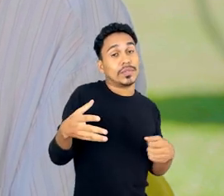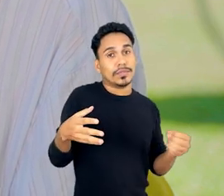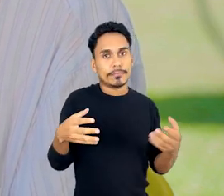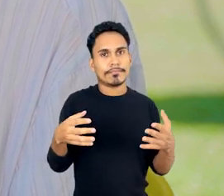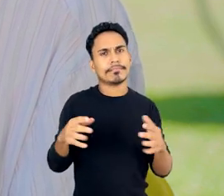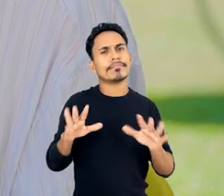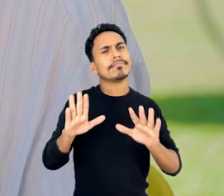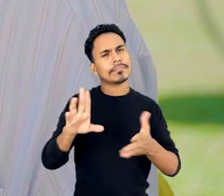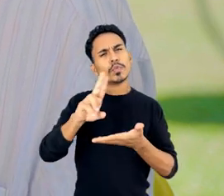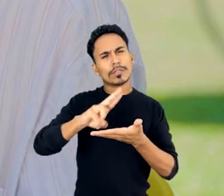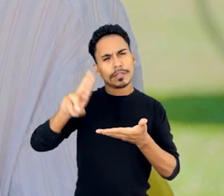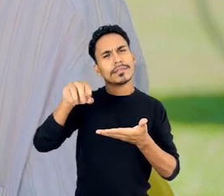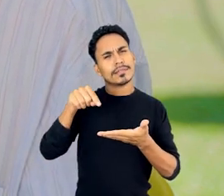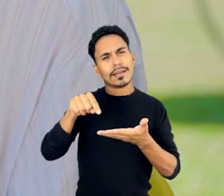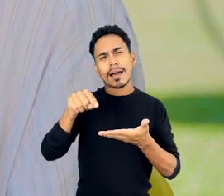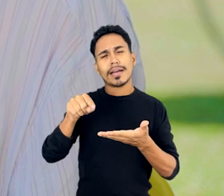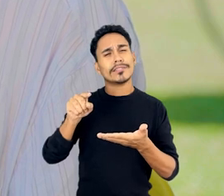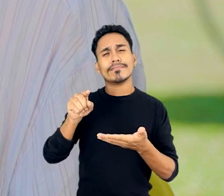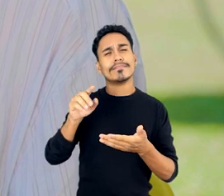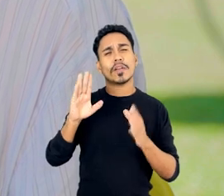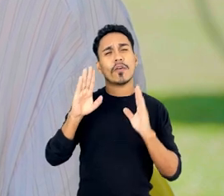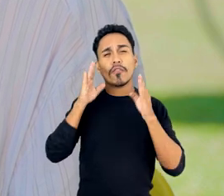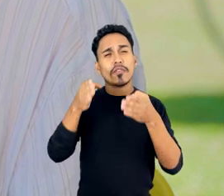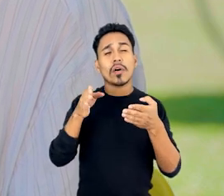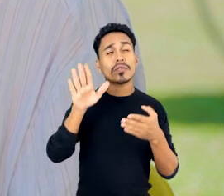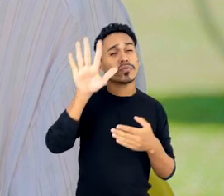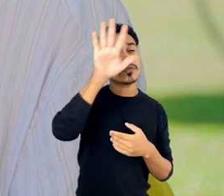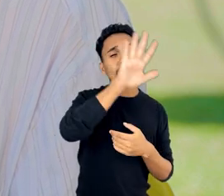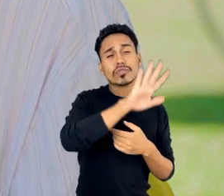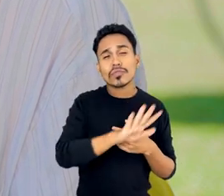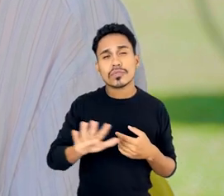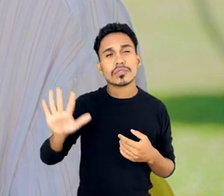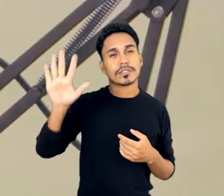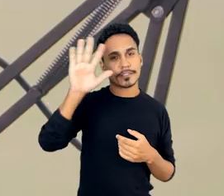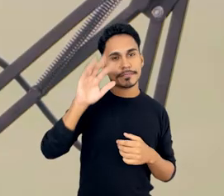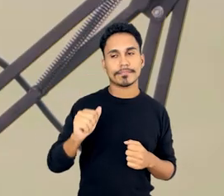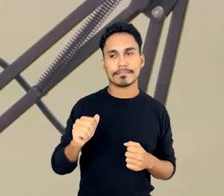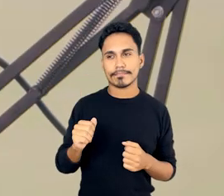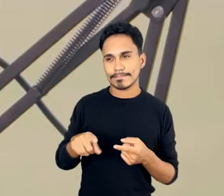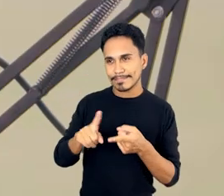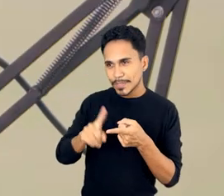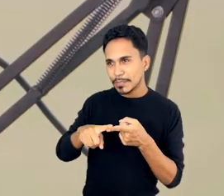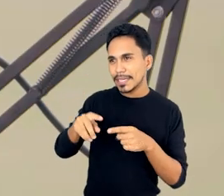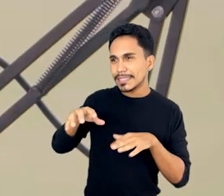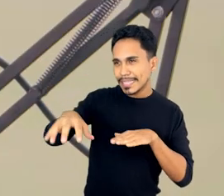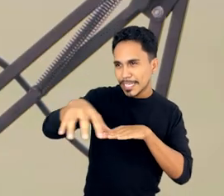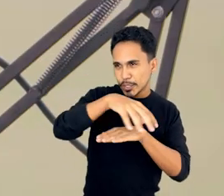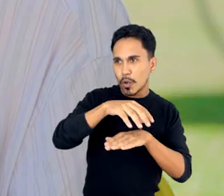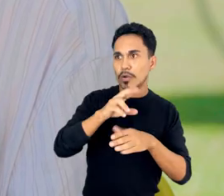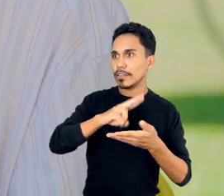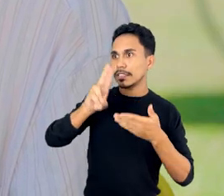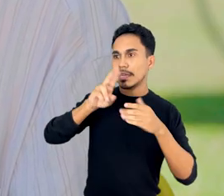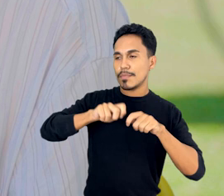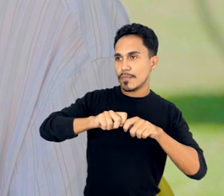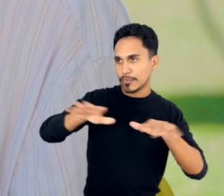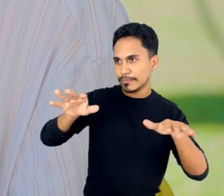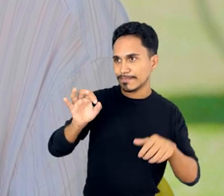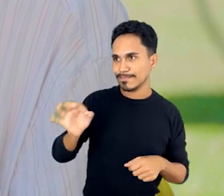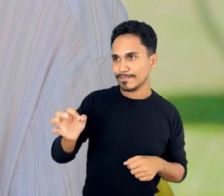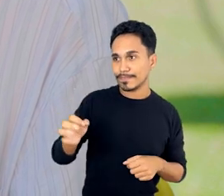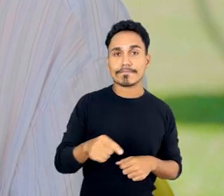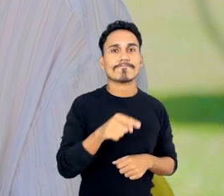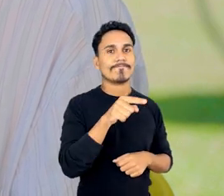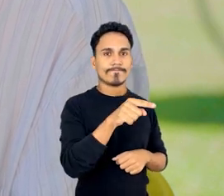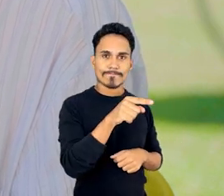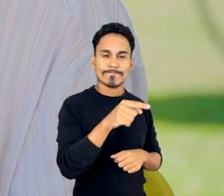maior abrangência em função também da capilaridade que eles apresentam e Os territórios que ele chega que ele chega que ele